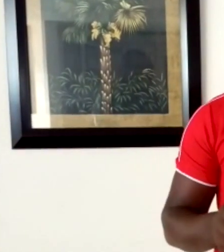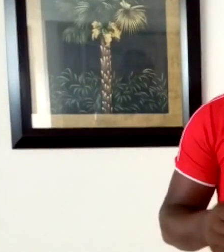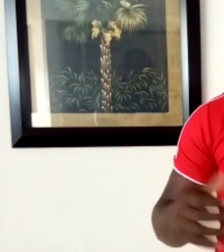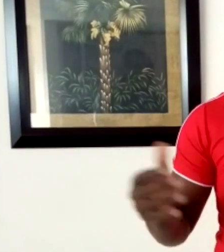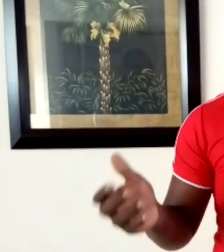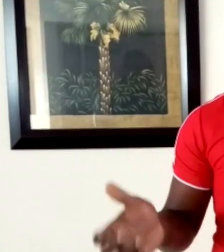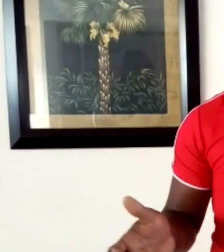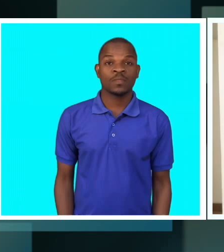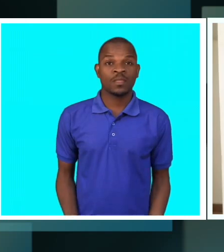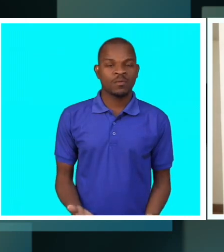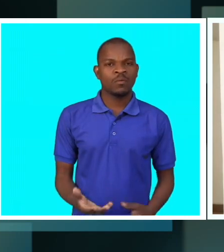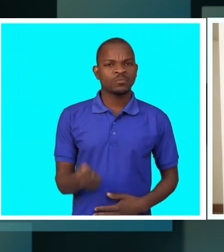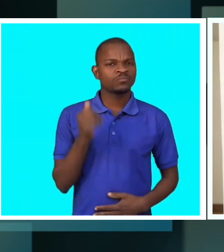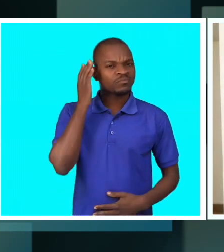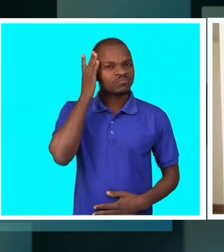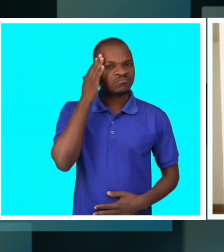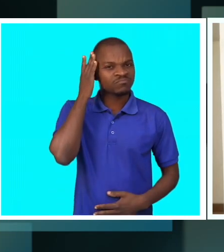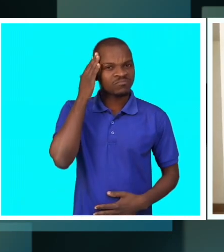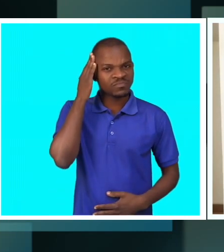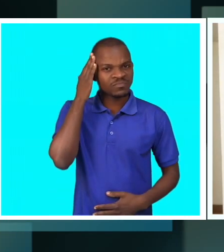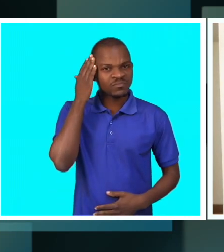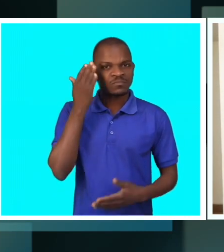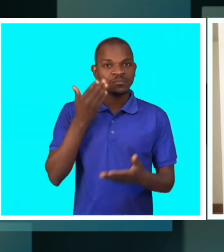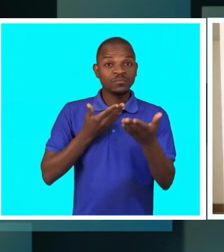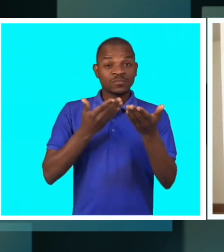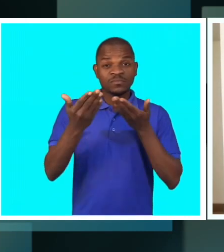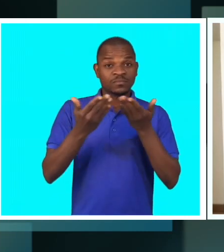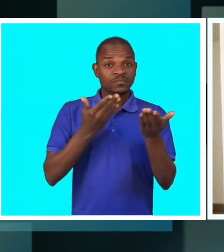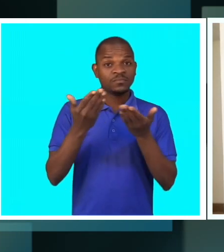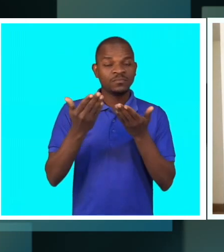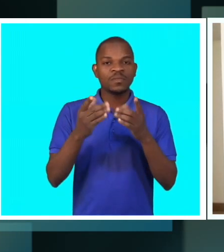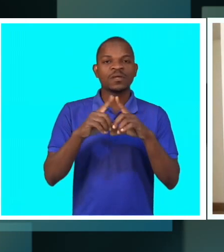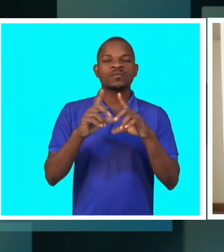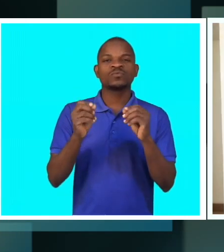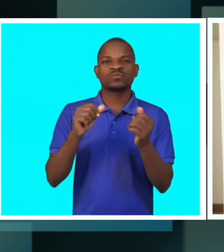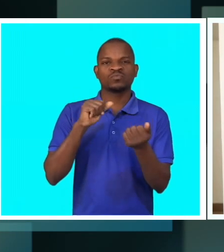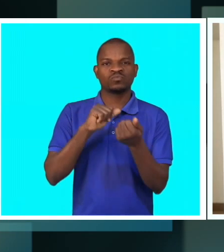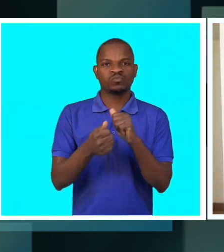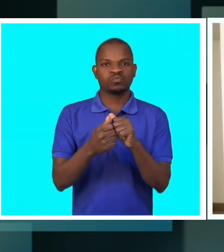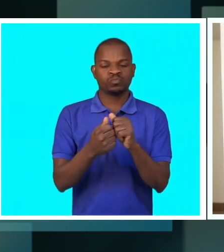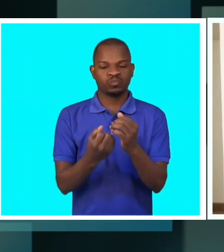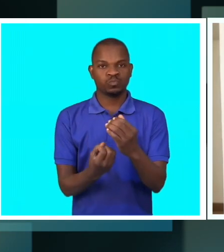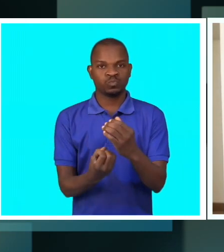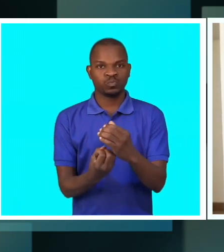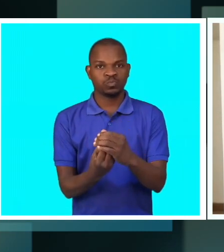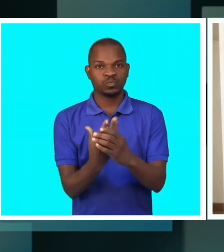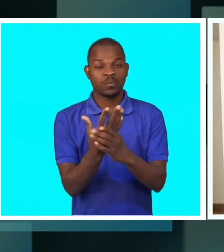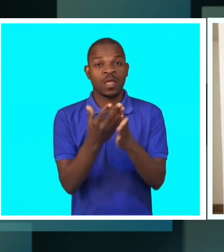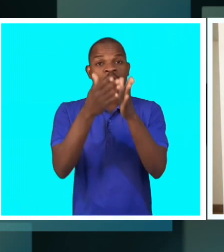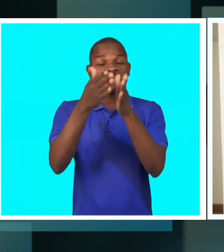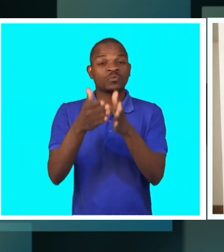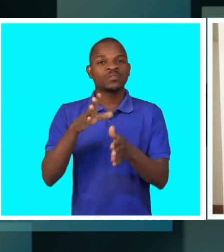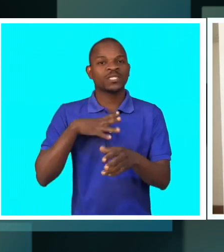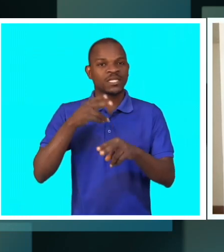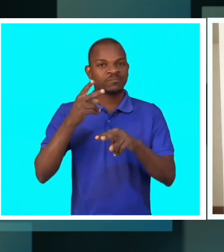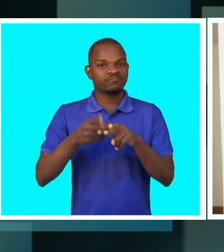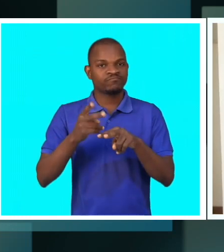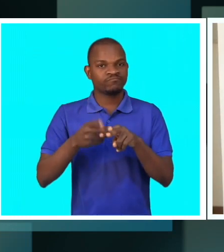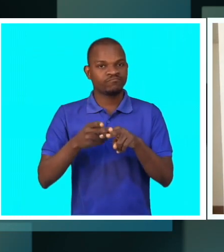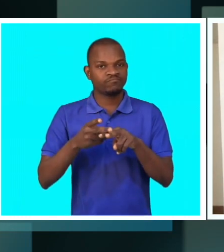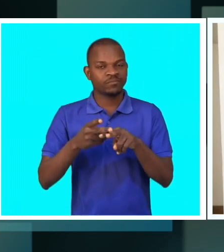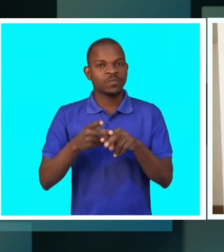na sociedade. Vamos imaginar que estamos a falar sobre um problema que houve com alguém que é ser